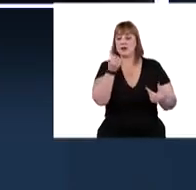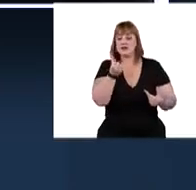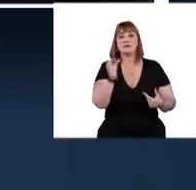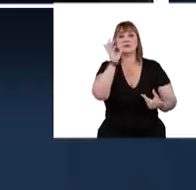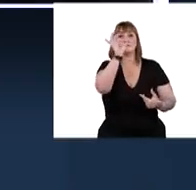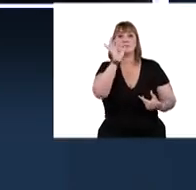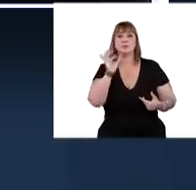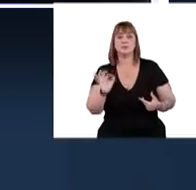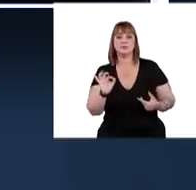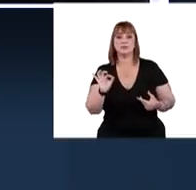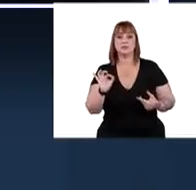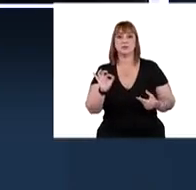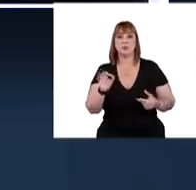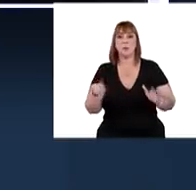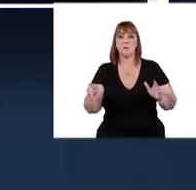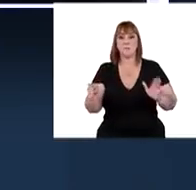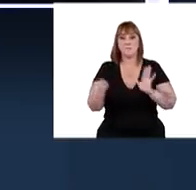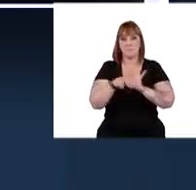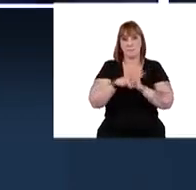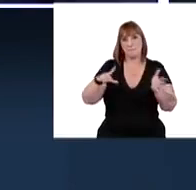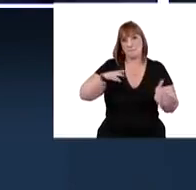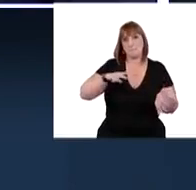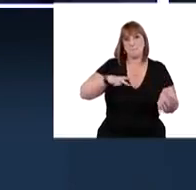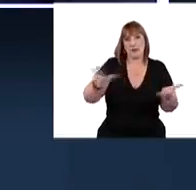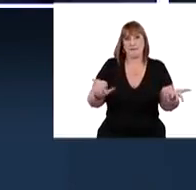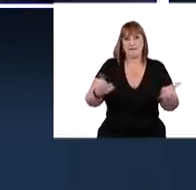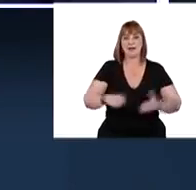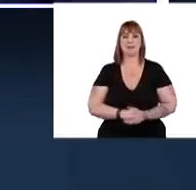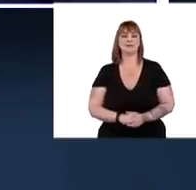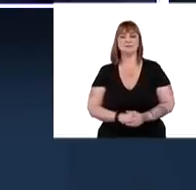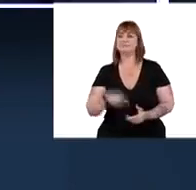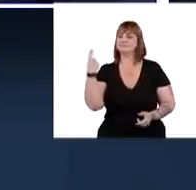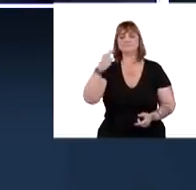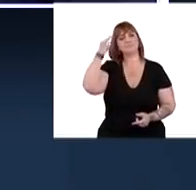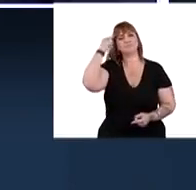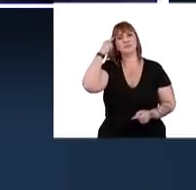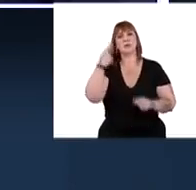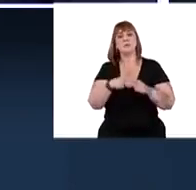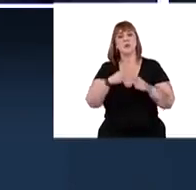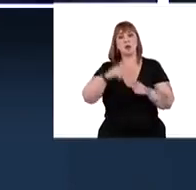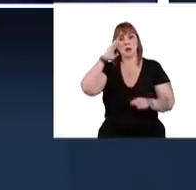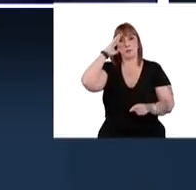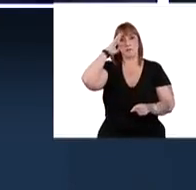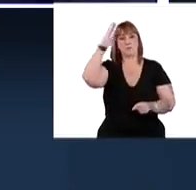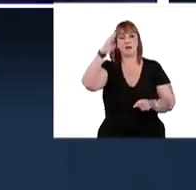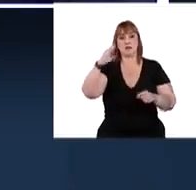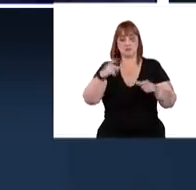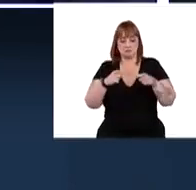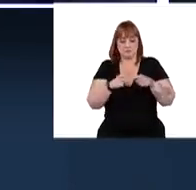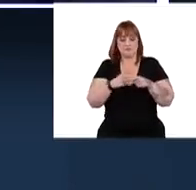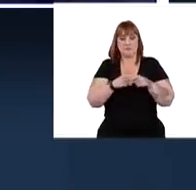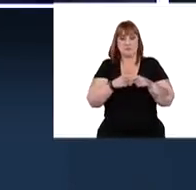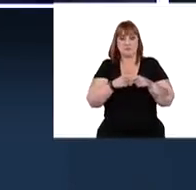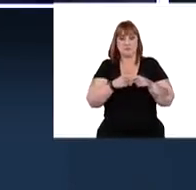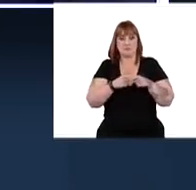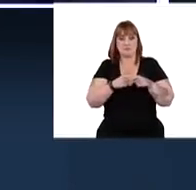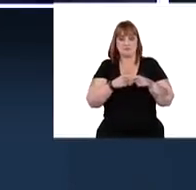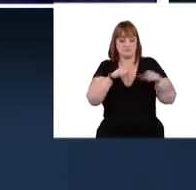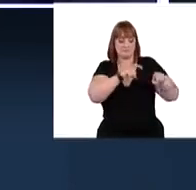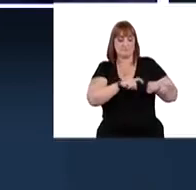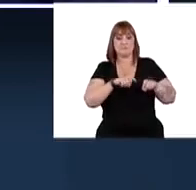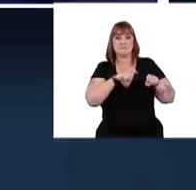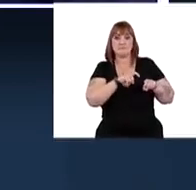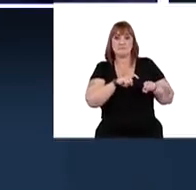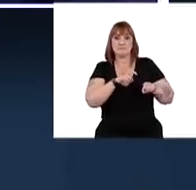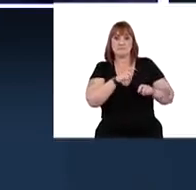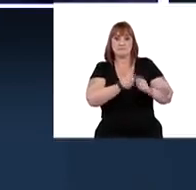da propriedade privada. Sabe? Então, a gente fica pensando por que prioriza o setor do agronegócio em